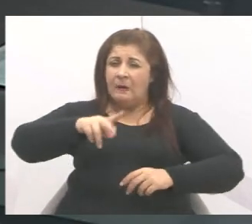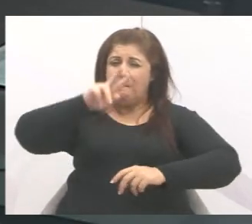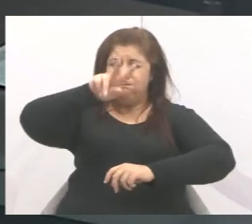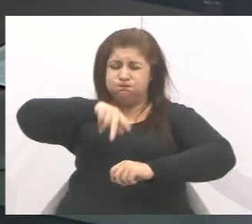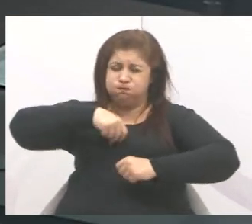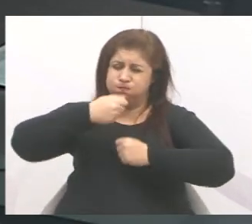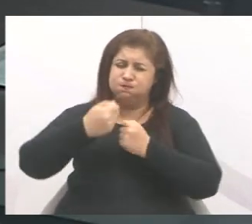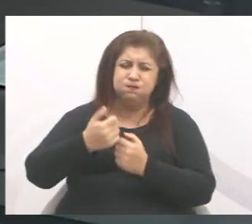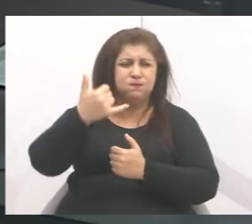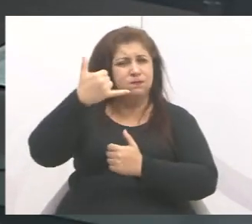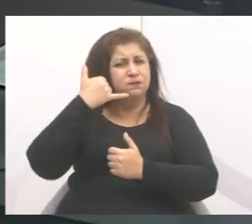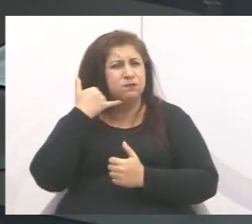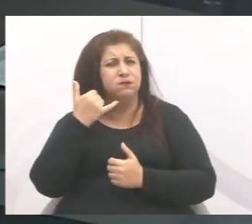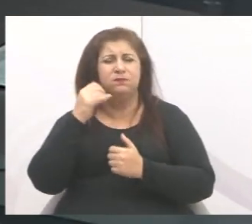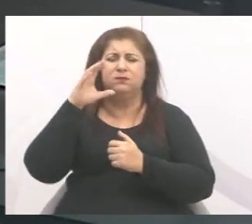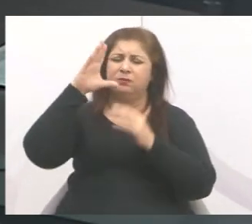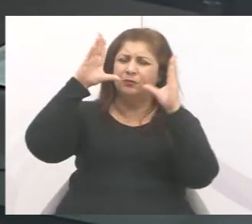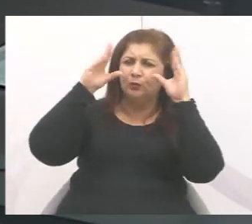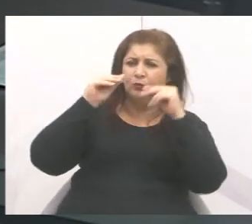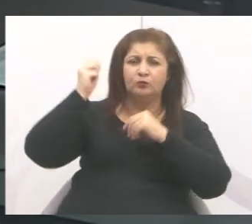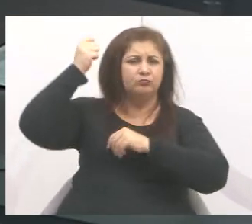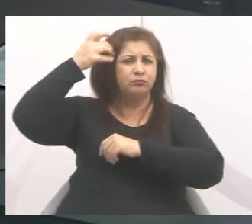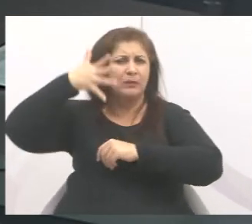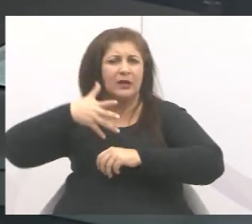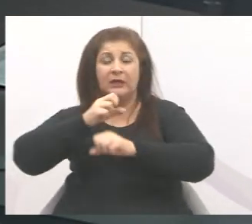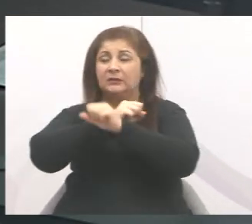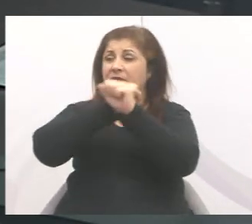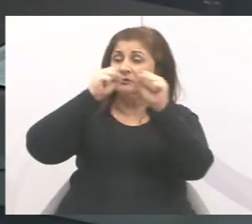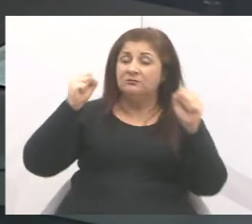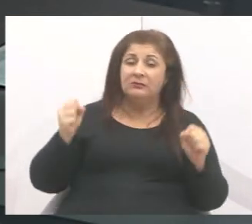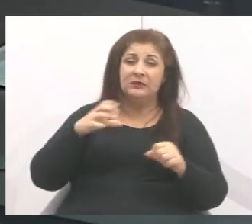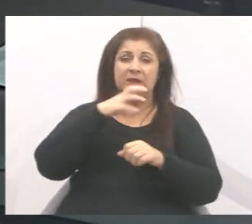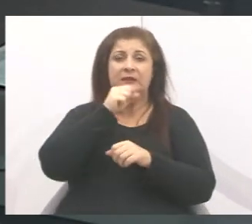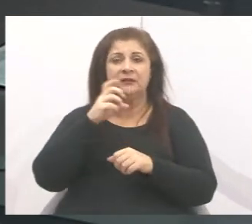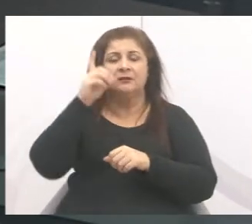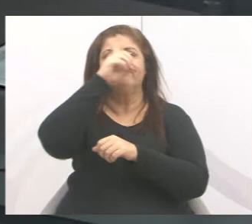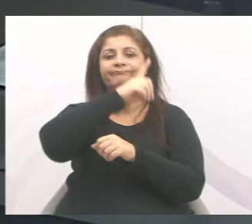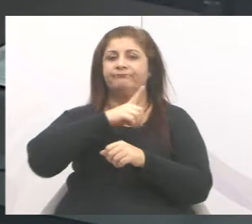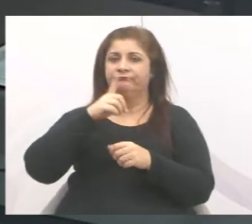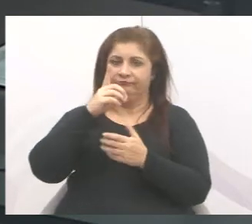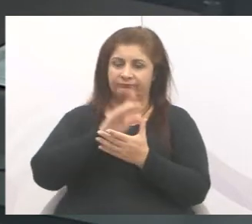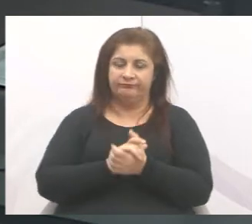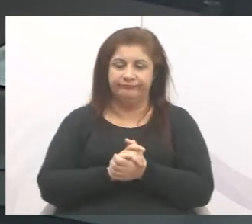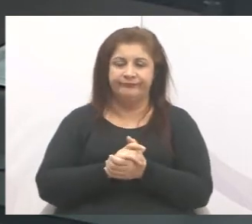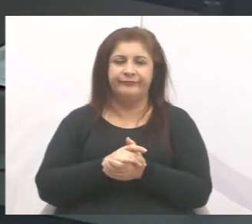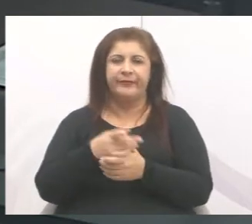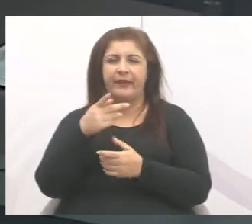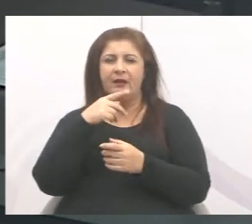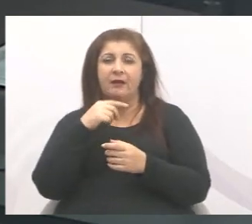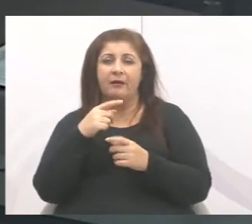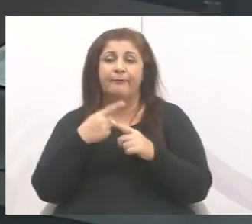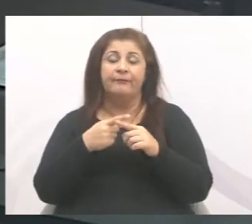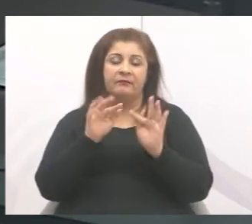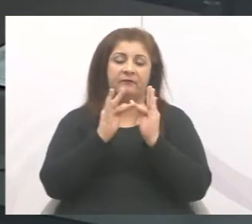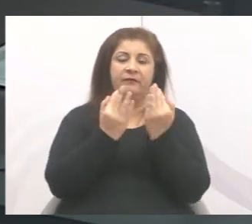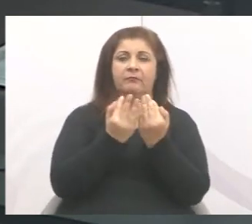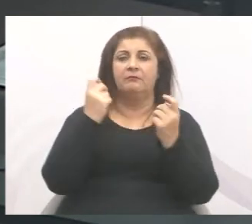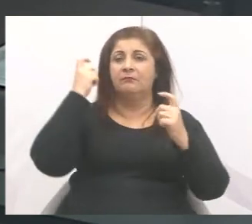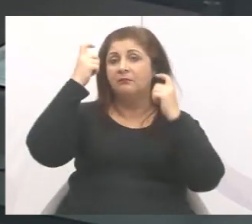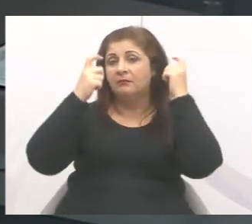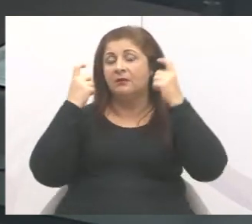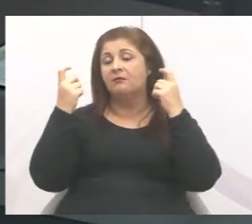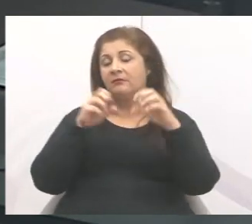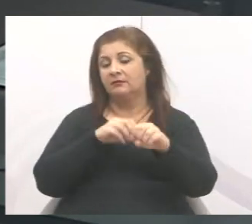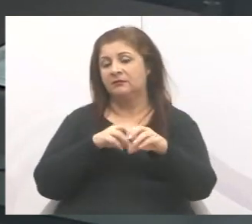atendendo ligação à noite, de madrugada, né, de manhã, aos finais de semana, dos pais preocupados com o ensino dos seus filhos. E